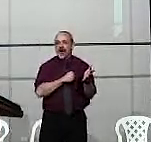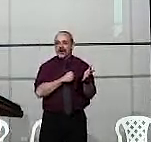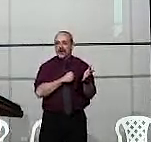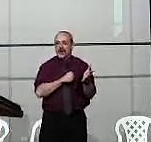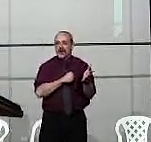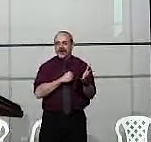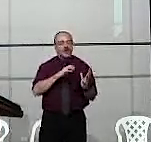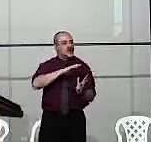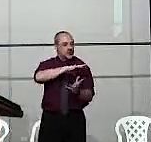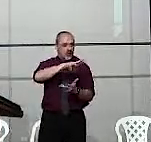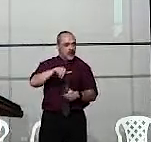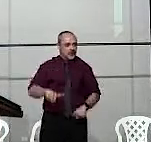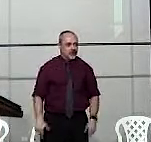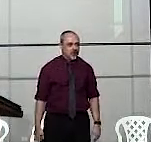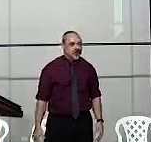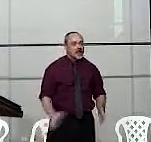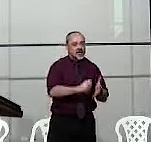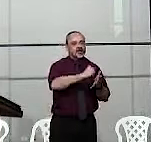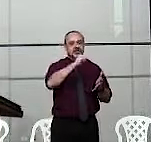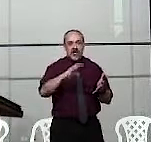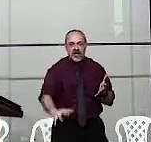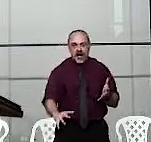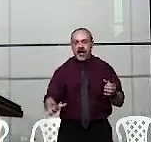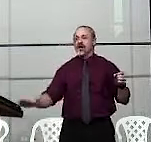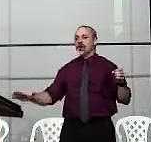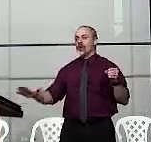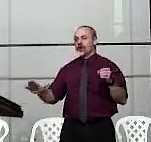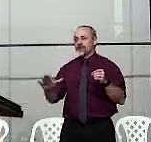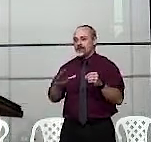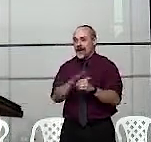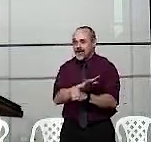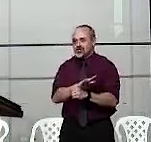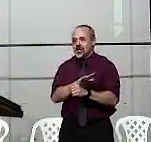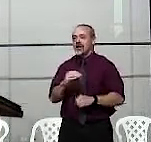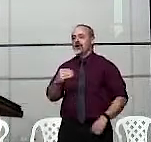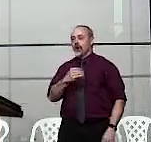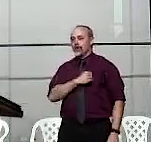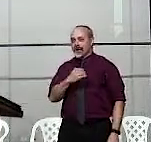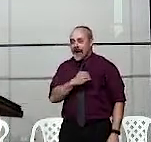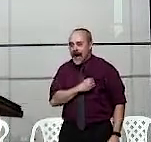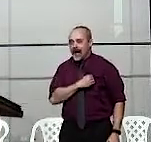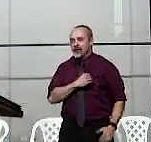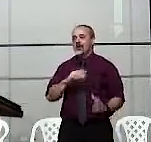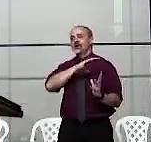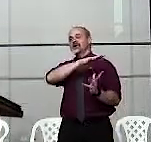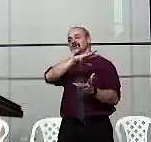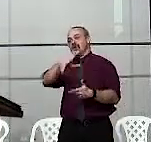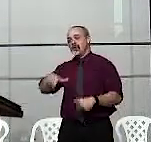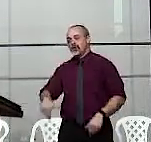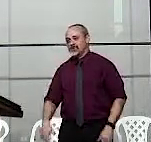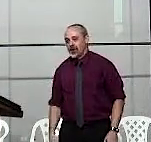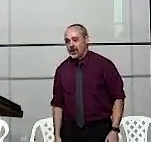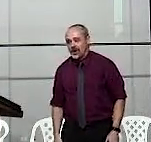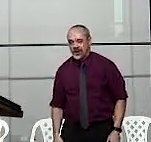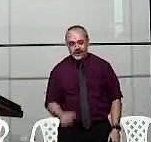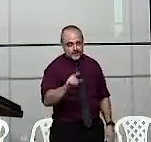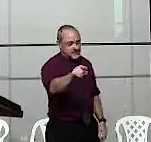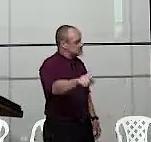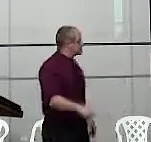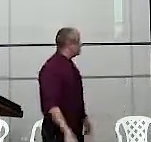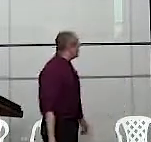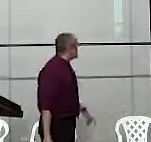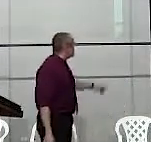o pecado do mundo, que tira completamente o pecado do mundo.